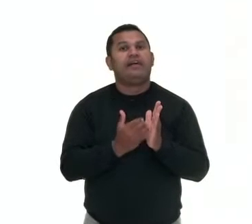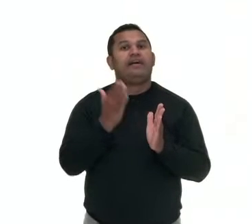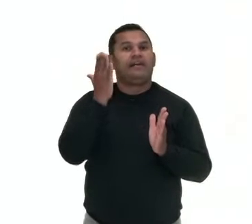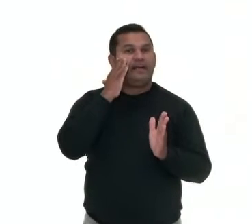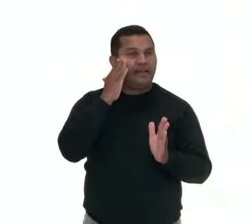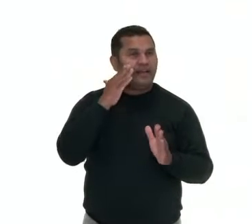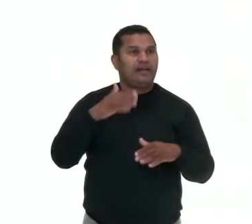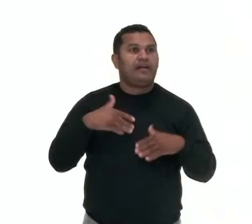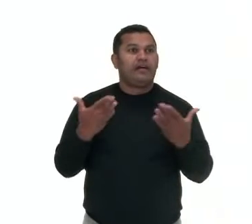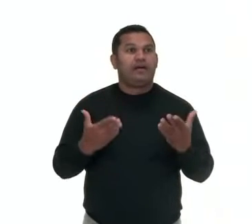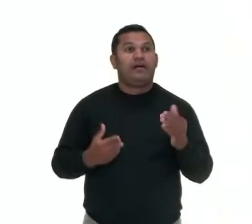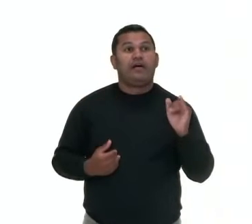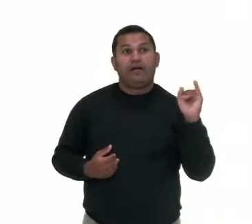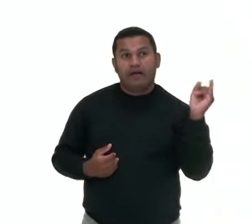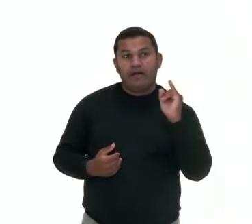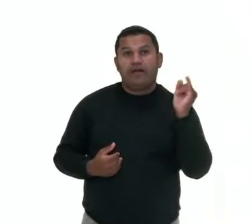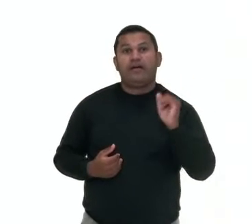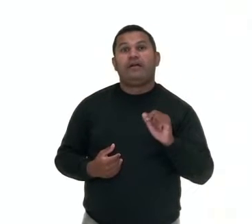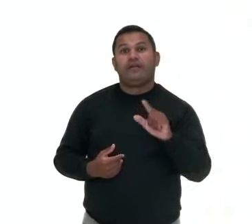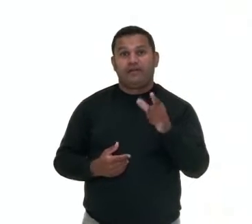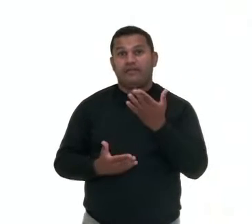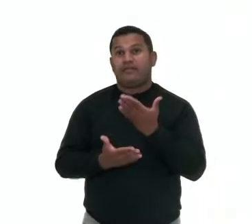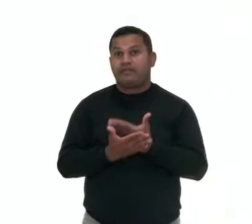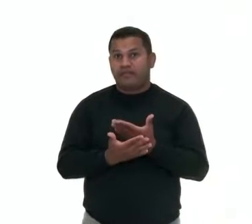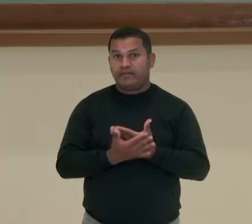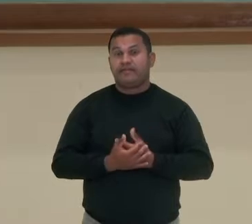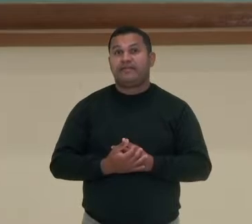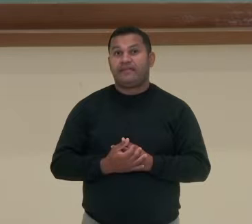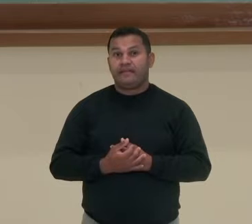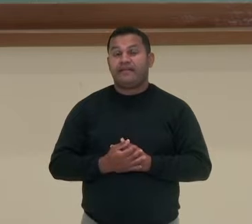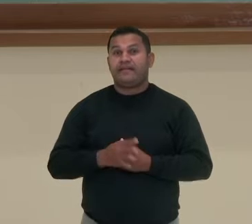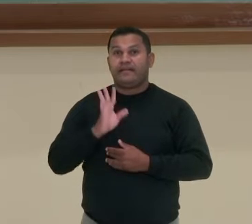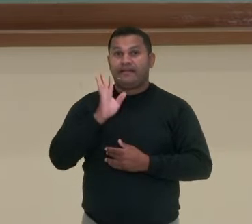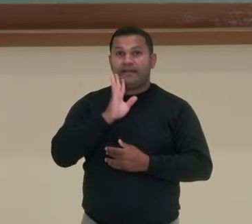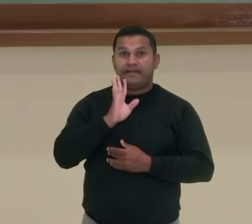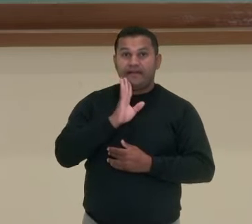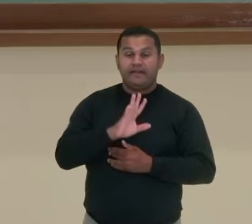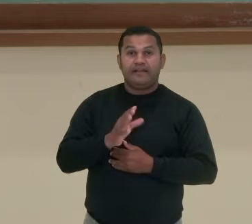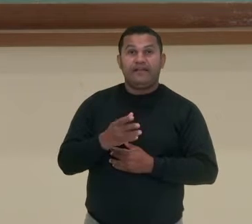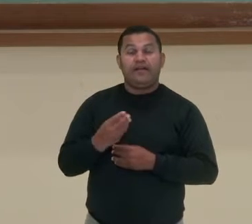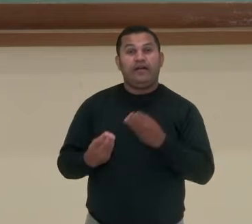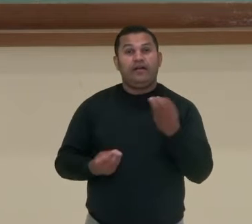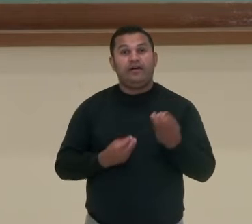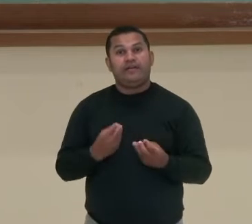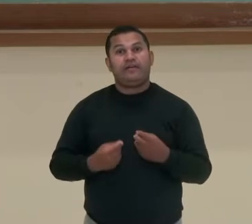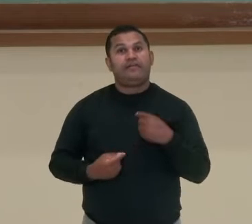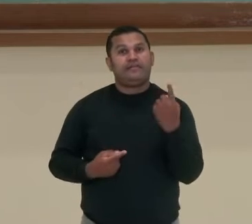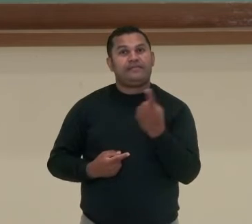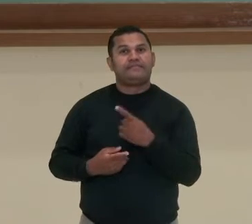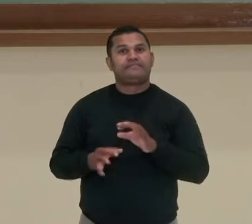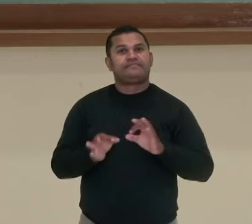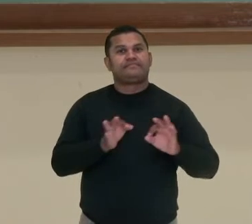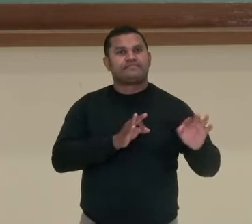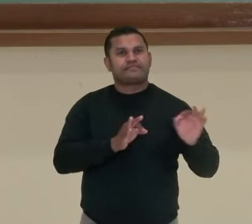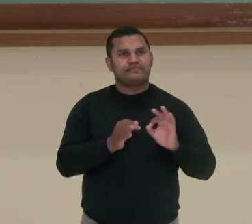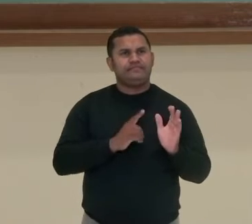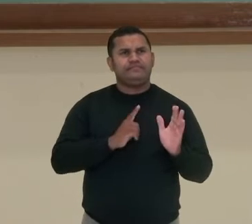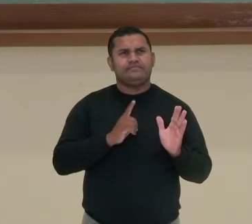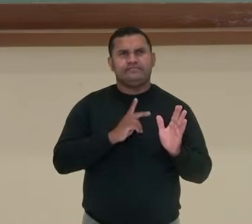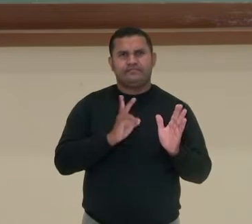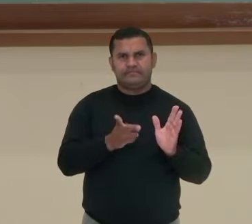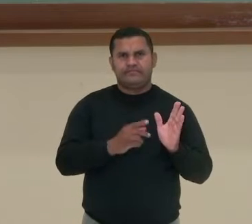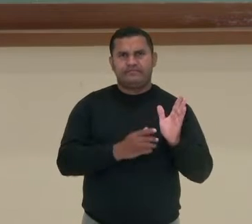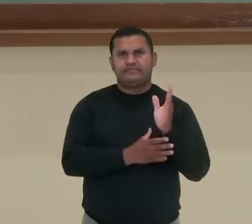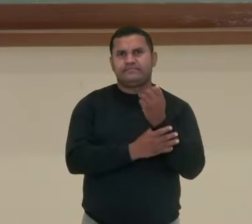importante. Olha, um ponto bacana para nós discutirmos aqui sobre a organização é você ter sempre um controle do